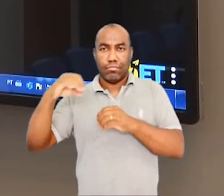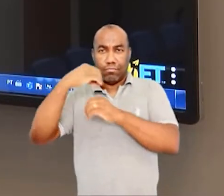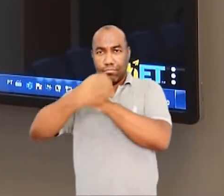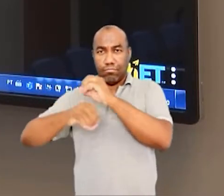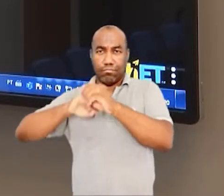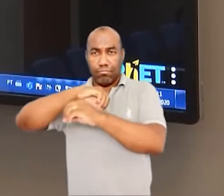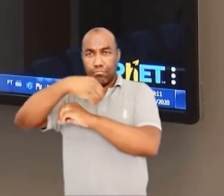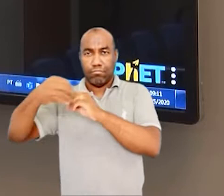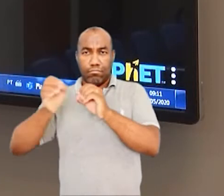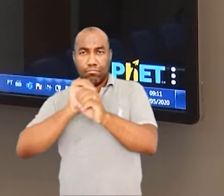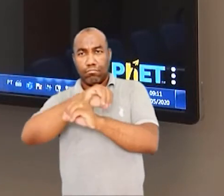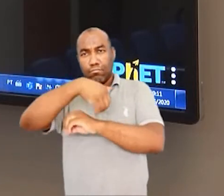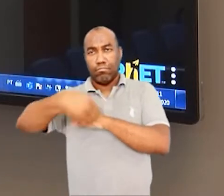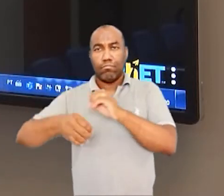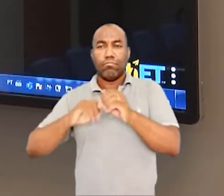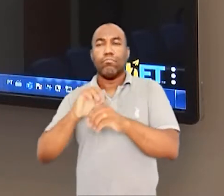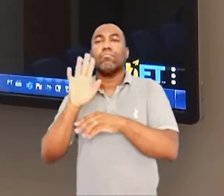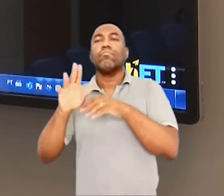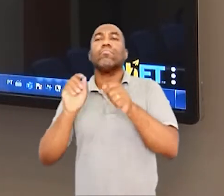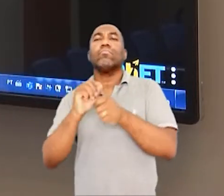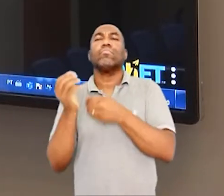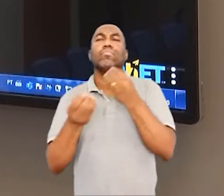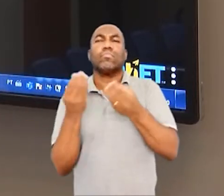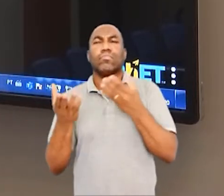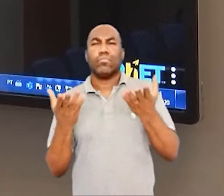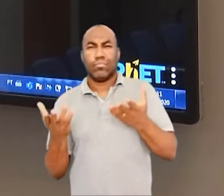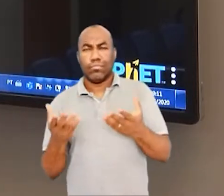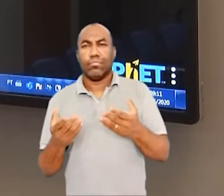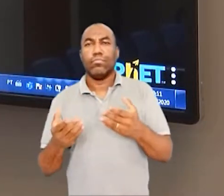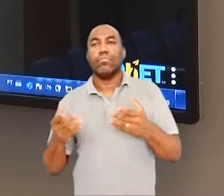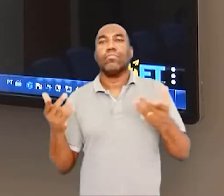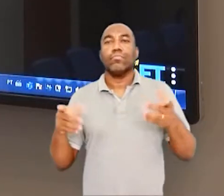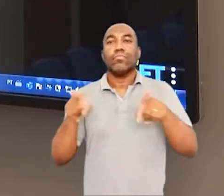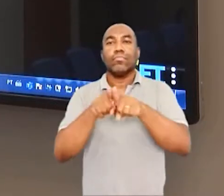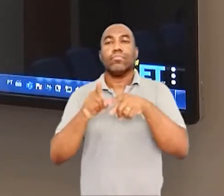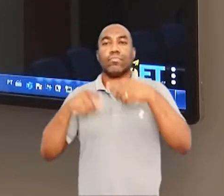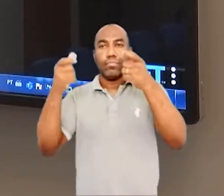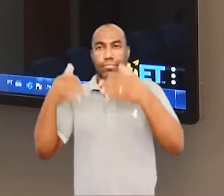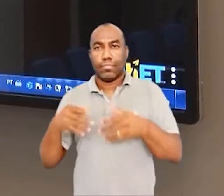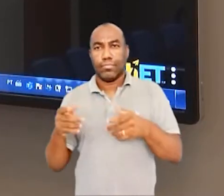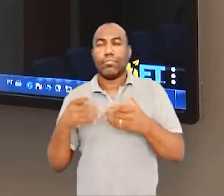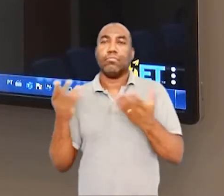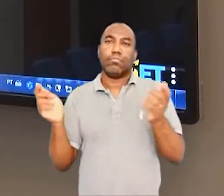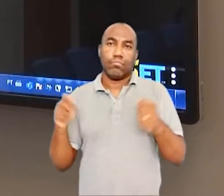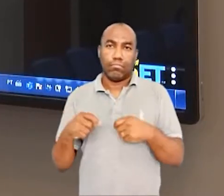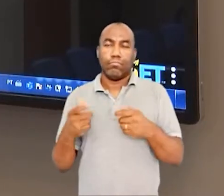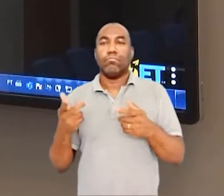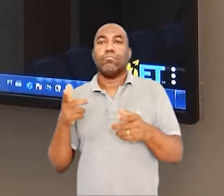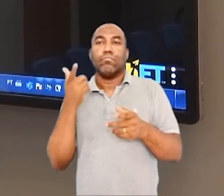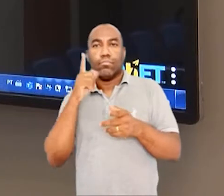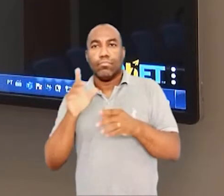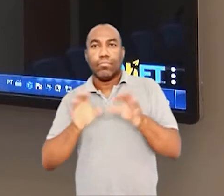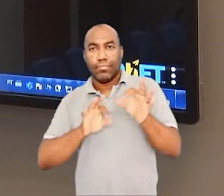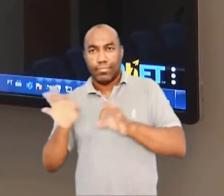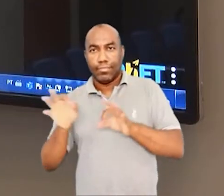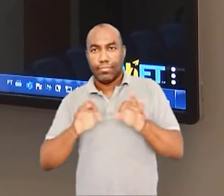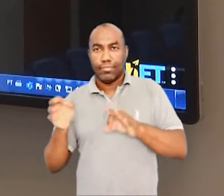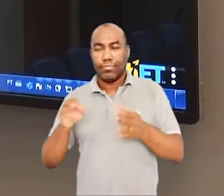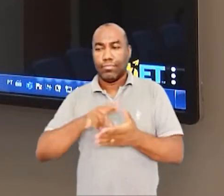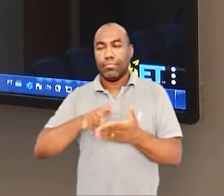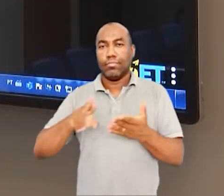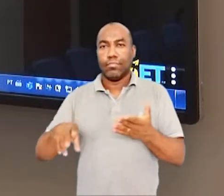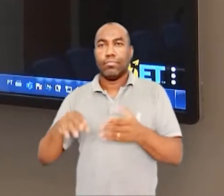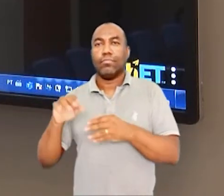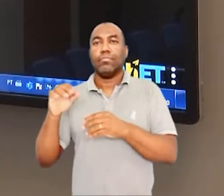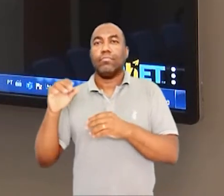Baine e estaremos aqui falando como montar um kit para você estudar a resistência elétrica,